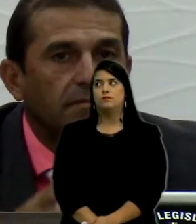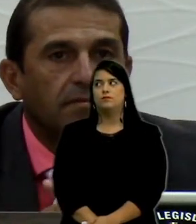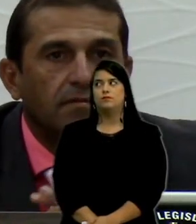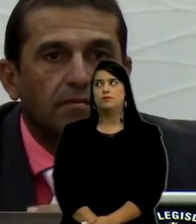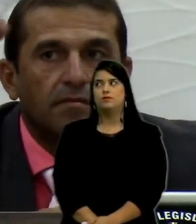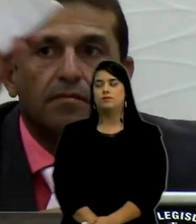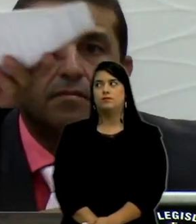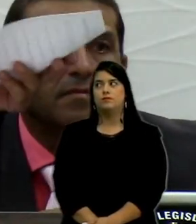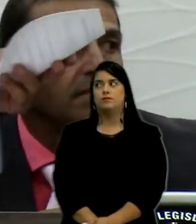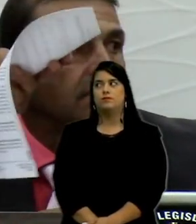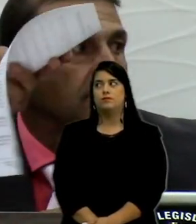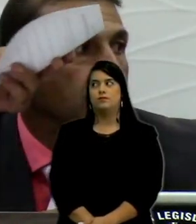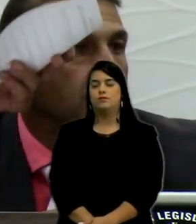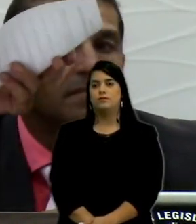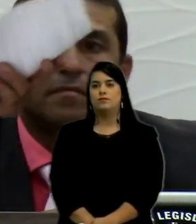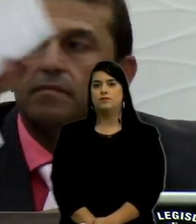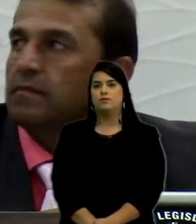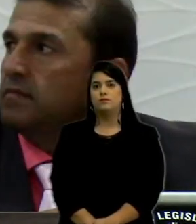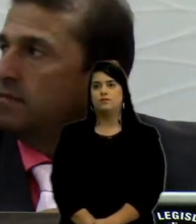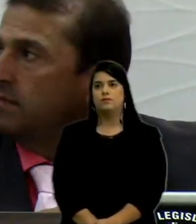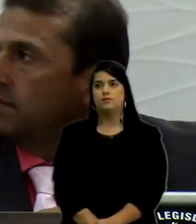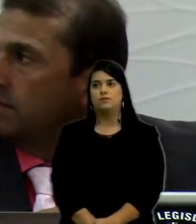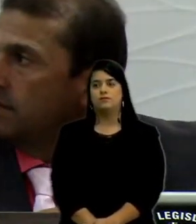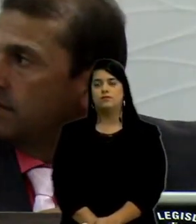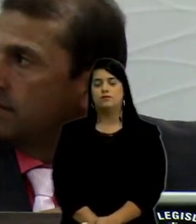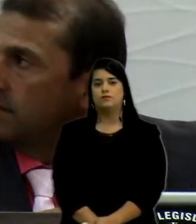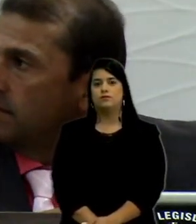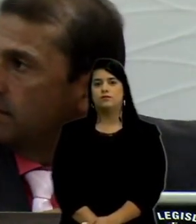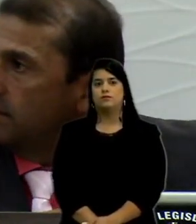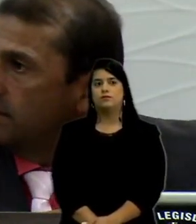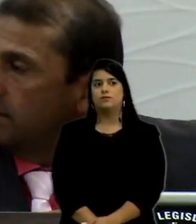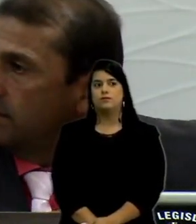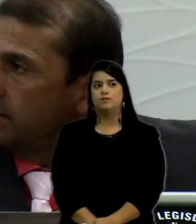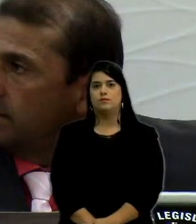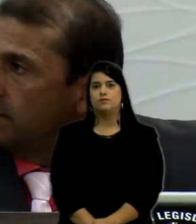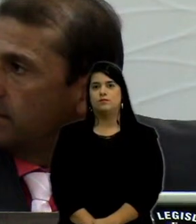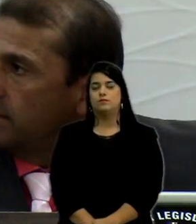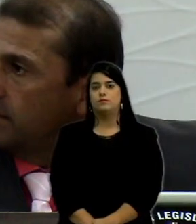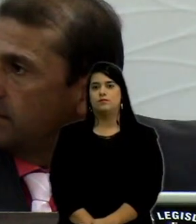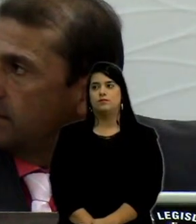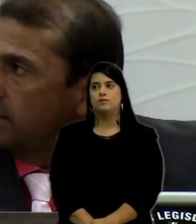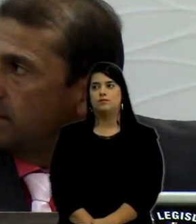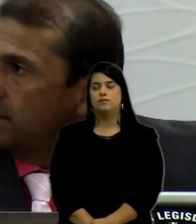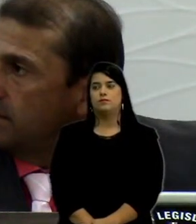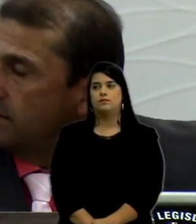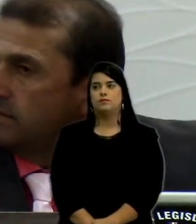Olha fora aí. Dois cortes. O autor está aí no banheiro, vamos votar, chama ele aí.